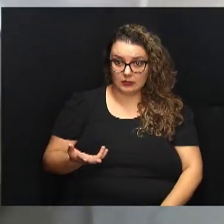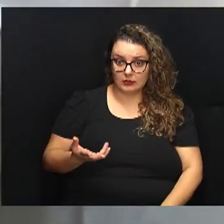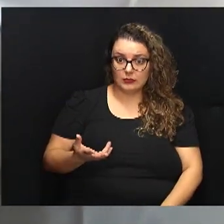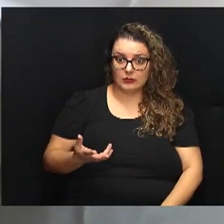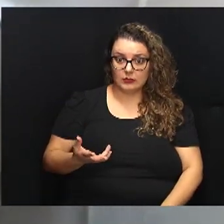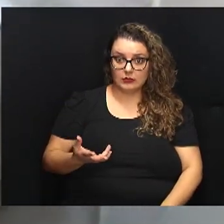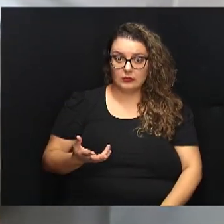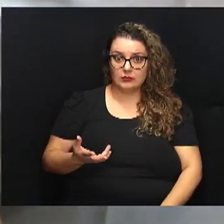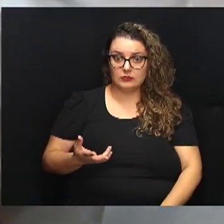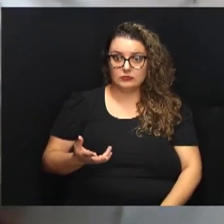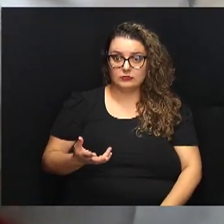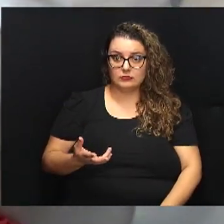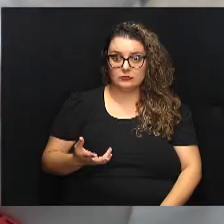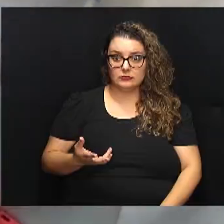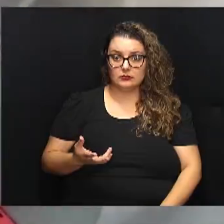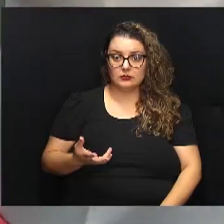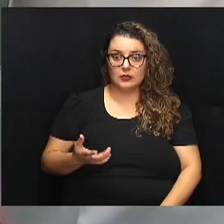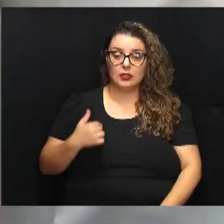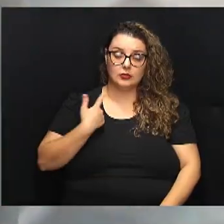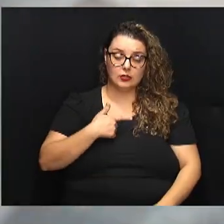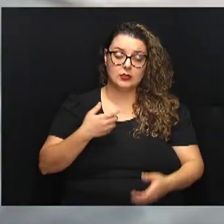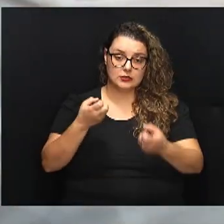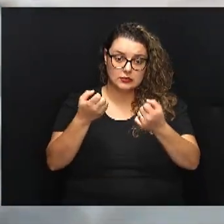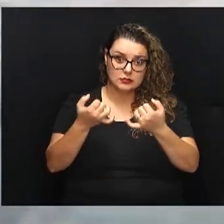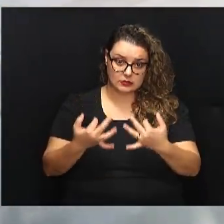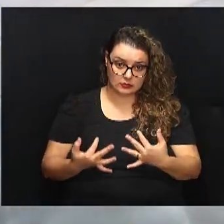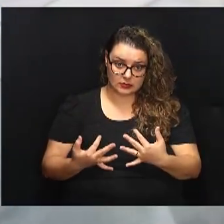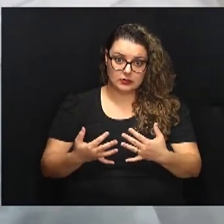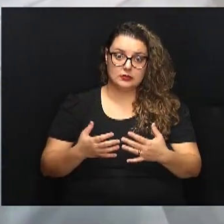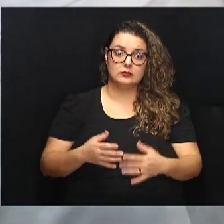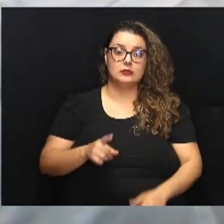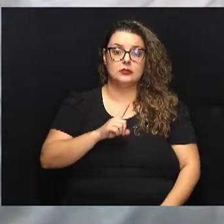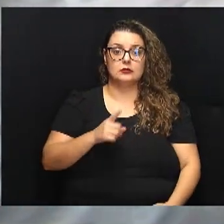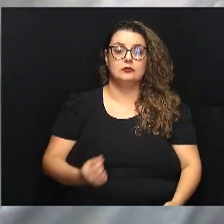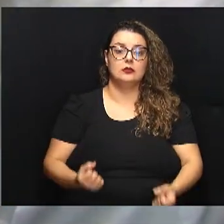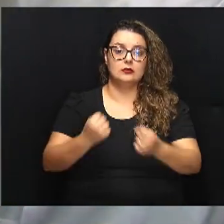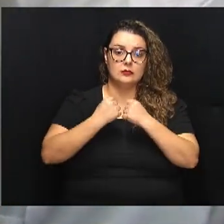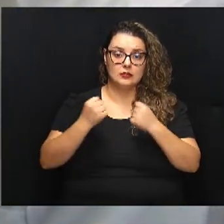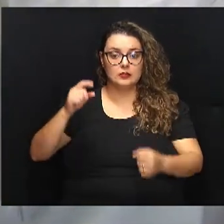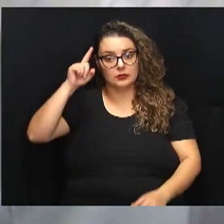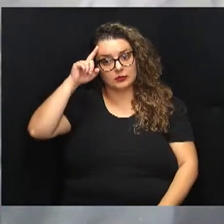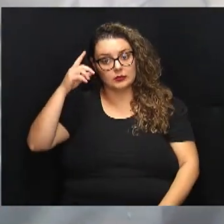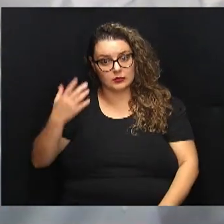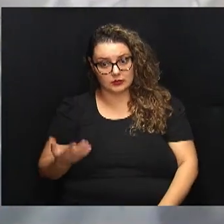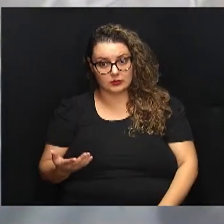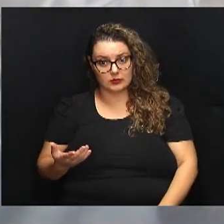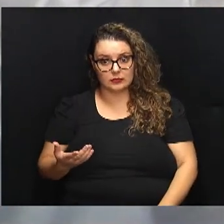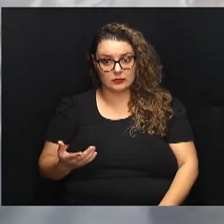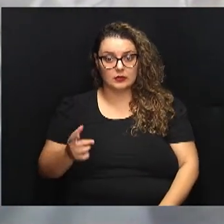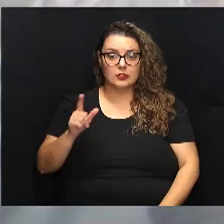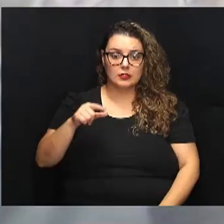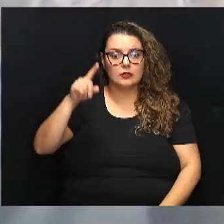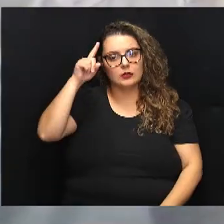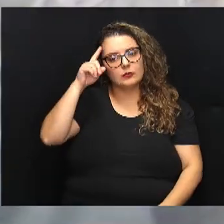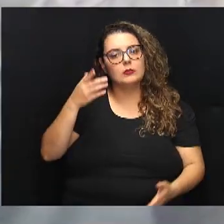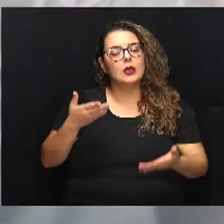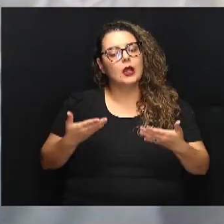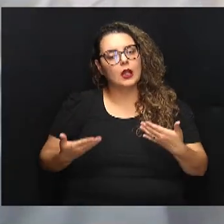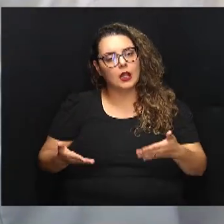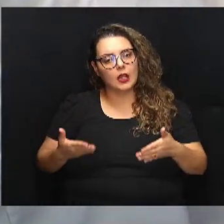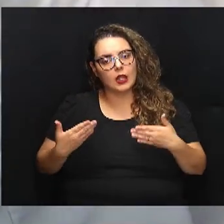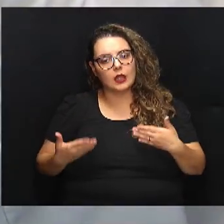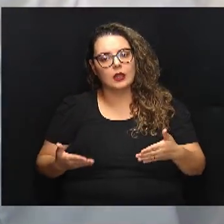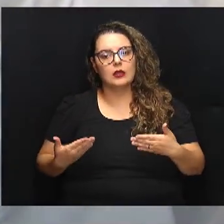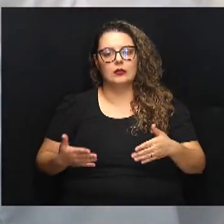não a gente orienta que não pratique atividades físicas no dia, né? E que seja um restante do dia mais